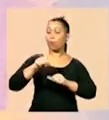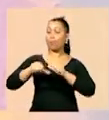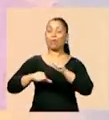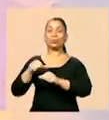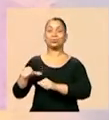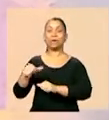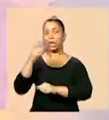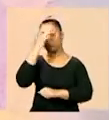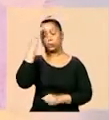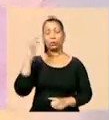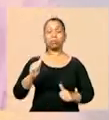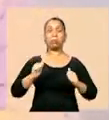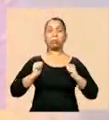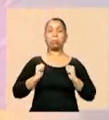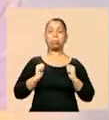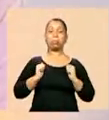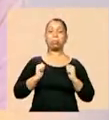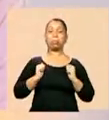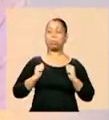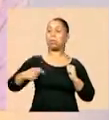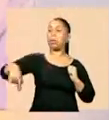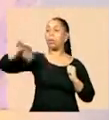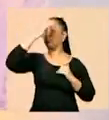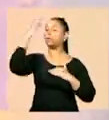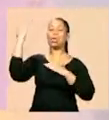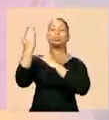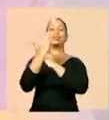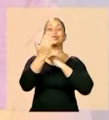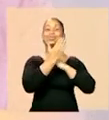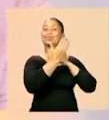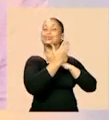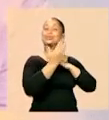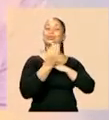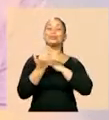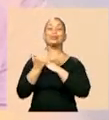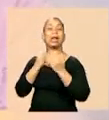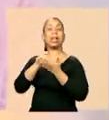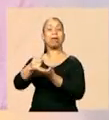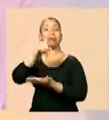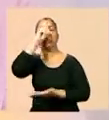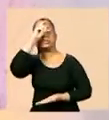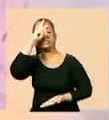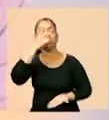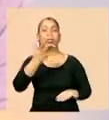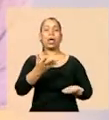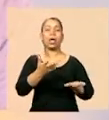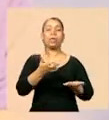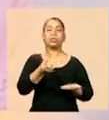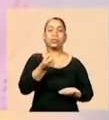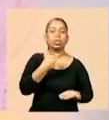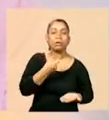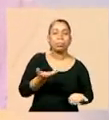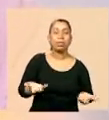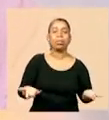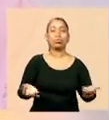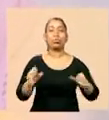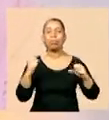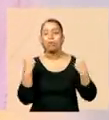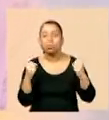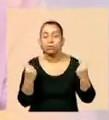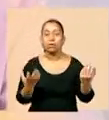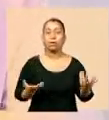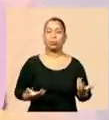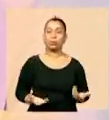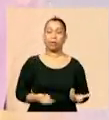outro, aquela pessoa está inválida, dependendo de todo mundo, depende-se de alguém para levá-la no hospital, para fazer um tratamento, uma